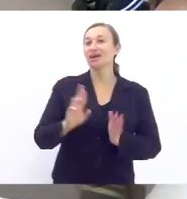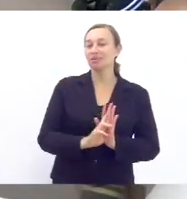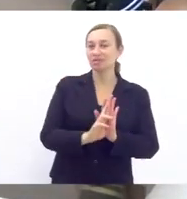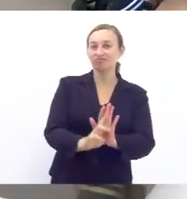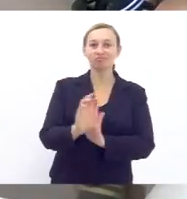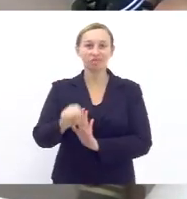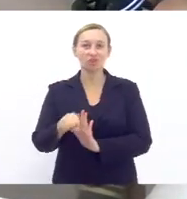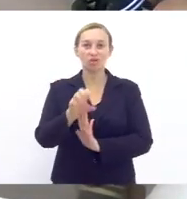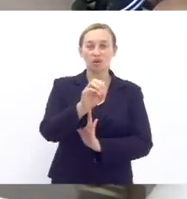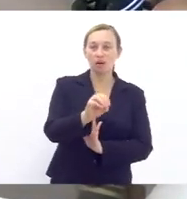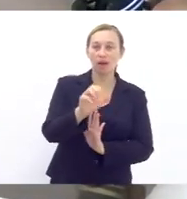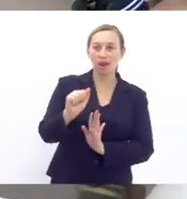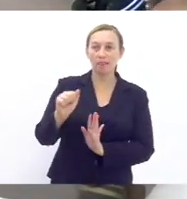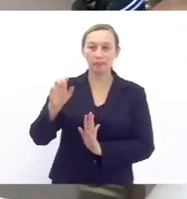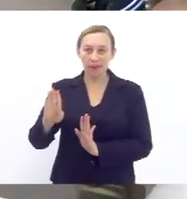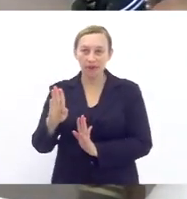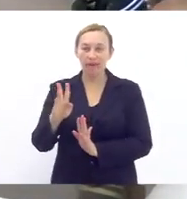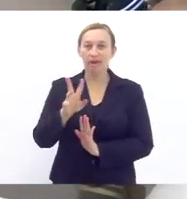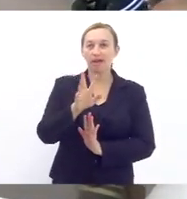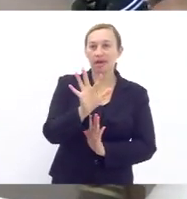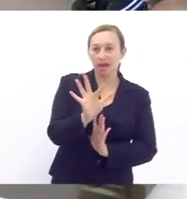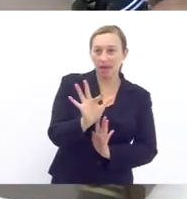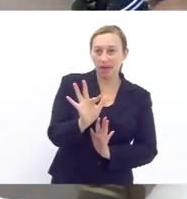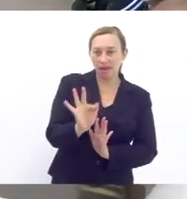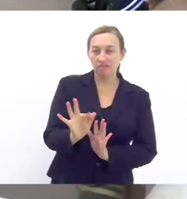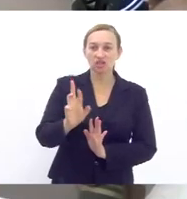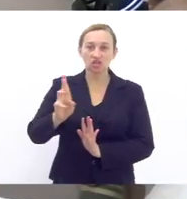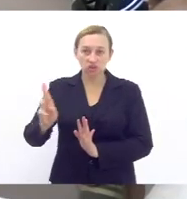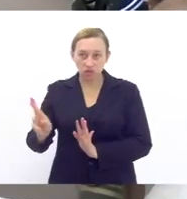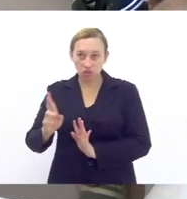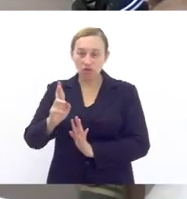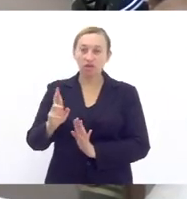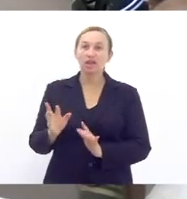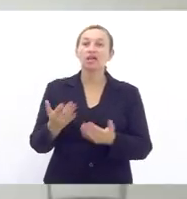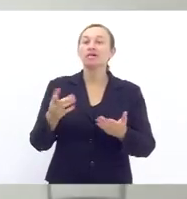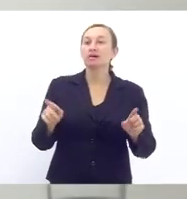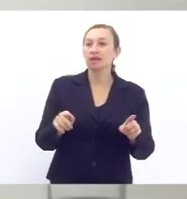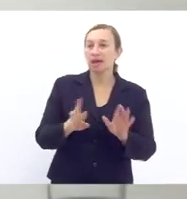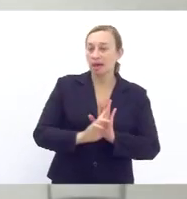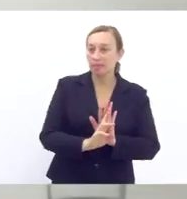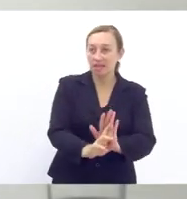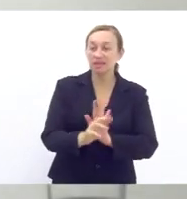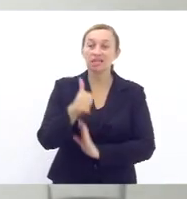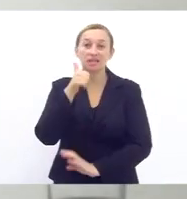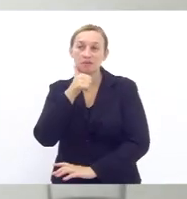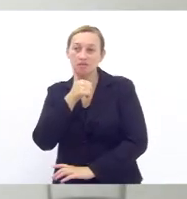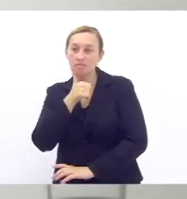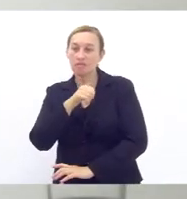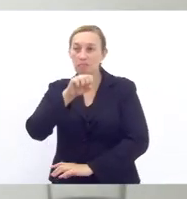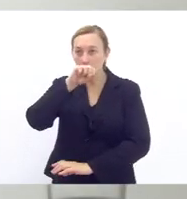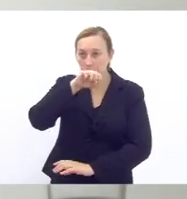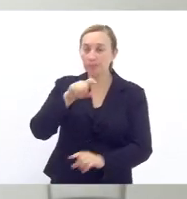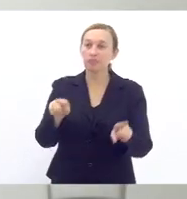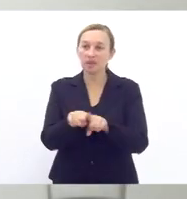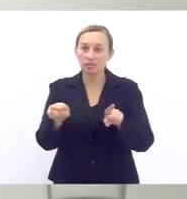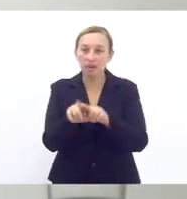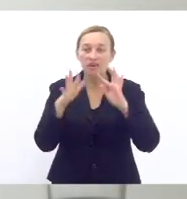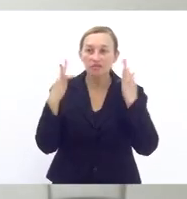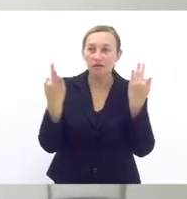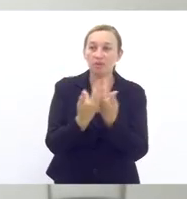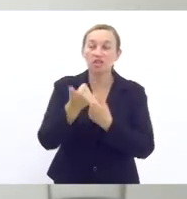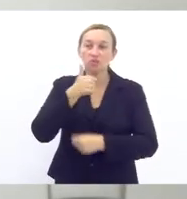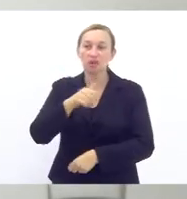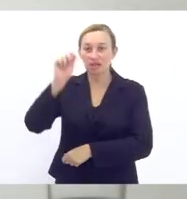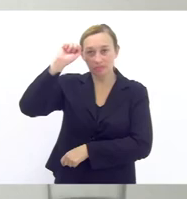RJ a comissão de direitos humanos mas também representam mulheres pretas representam famílias de mulheres pretas e é desse lugar que eu queria começar